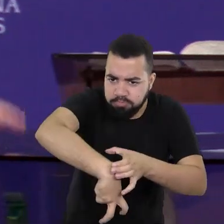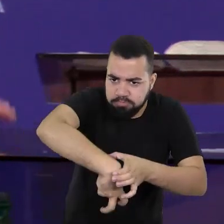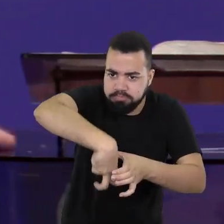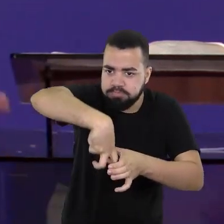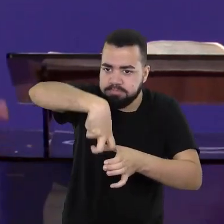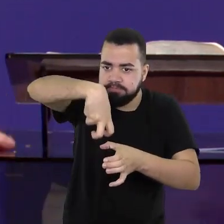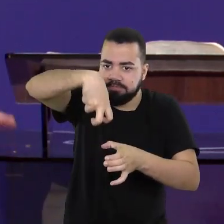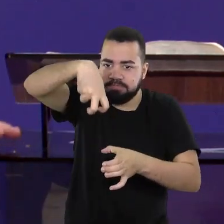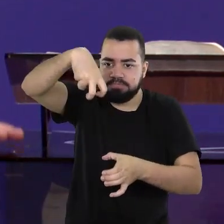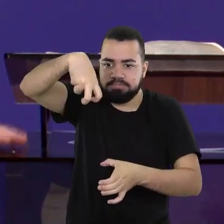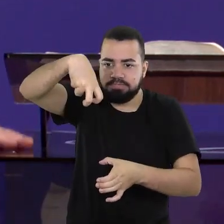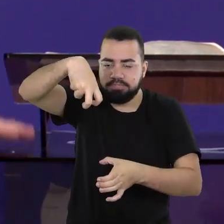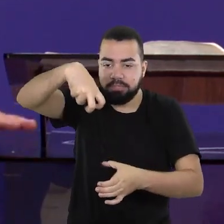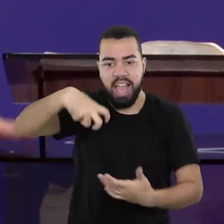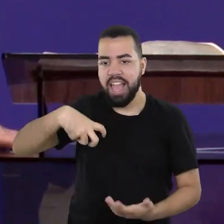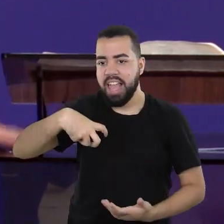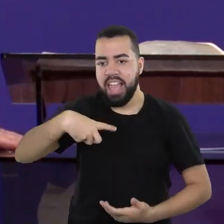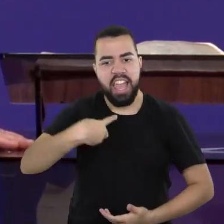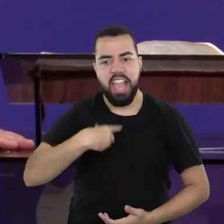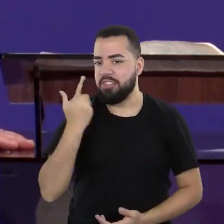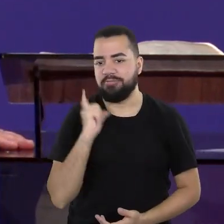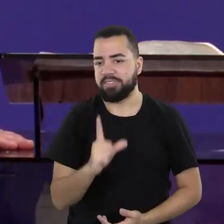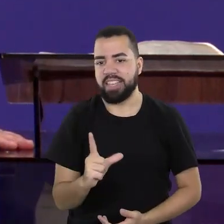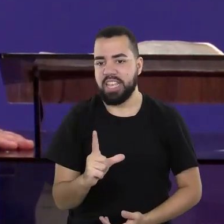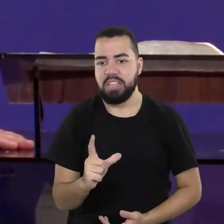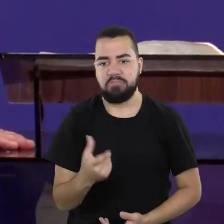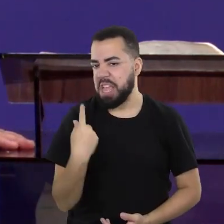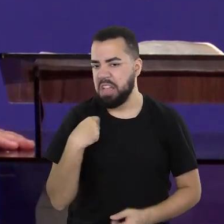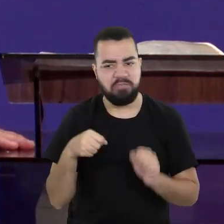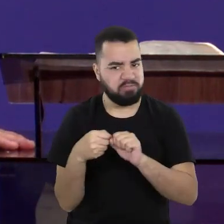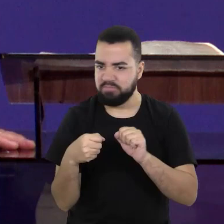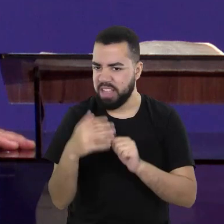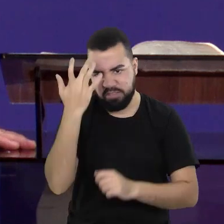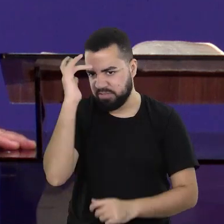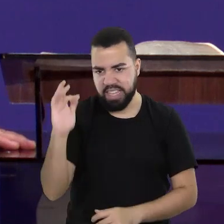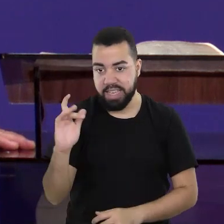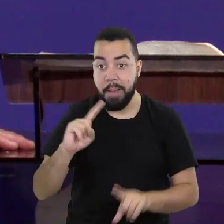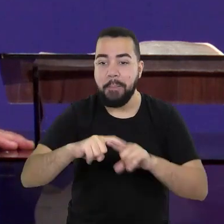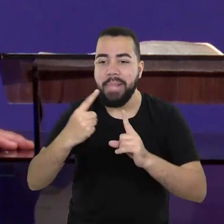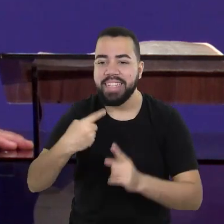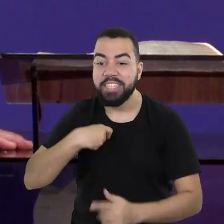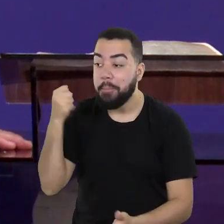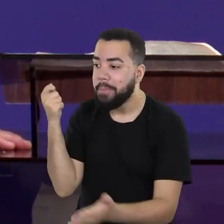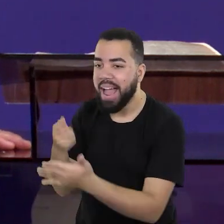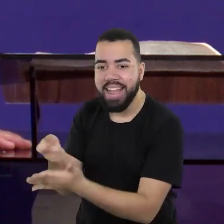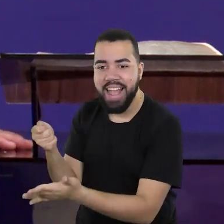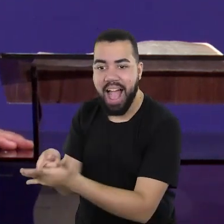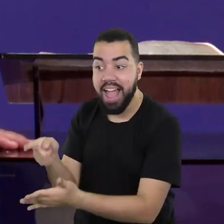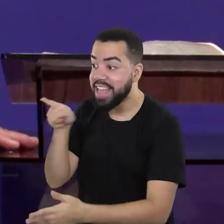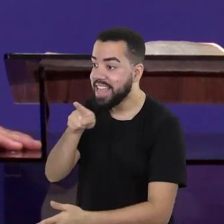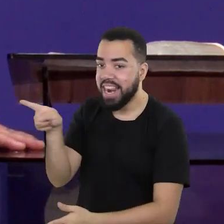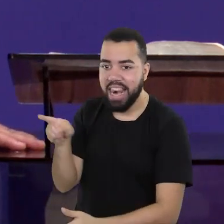Mas eu sei quem tem dinheiro. E eu vou pedir para o desgraçado dar o dinheiro para a gente furar poço. Você está entendendo ou não?